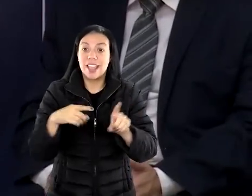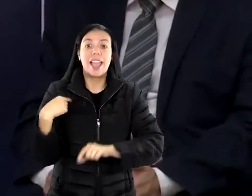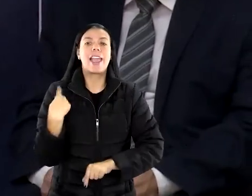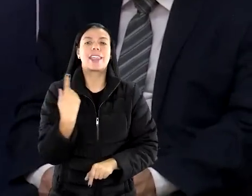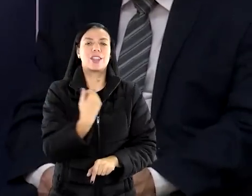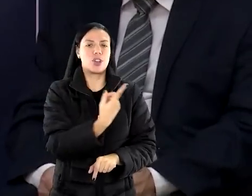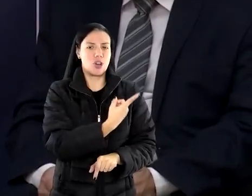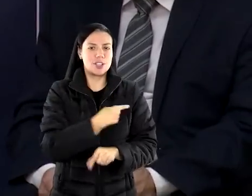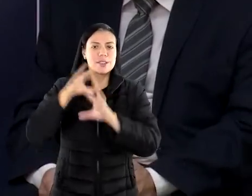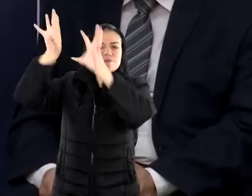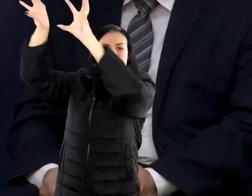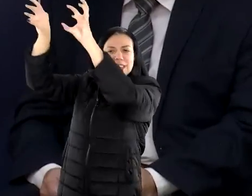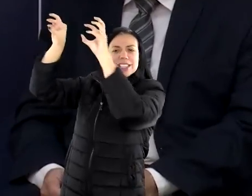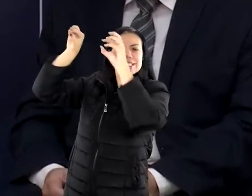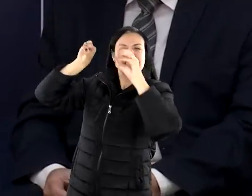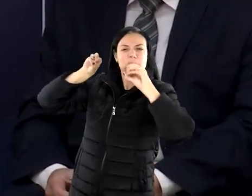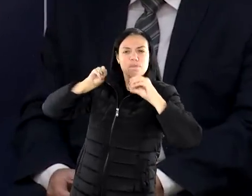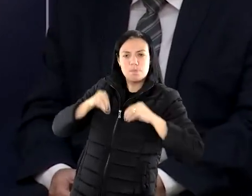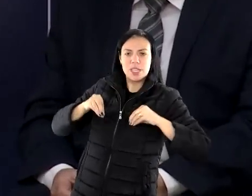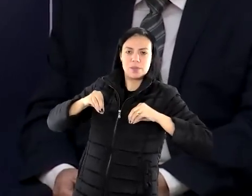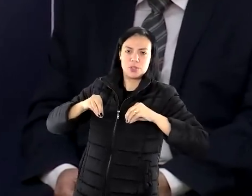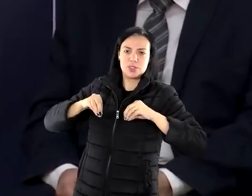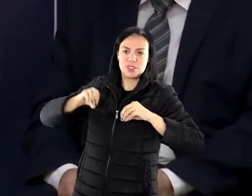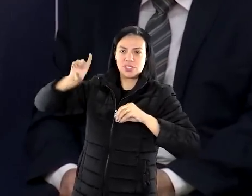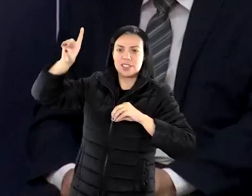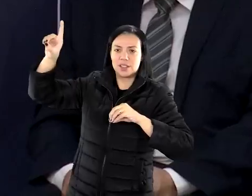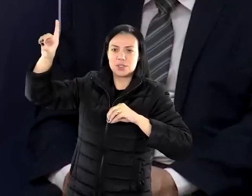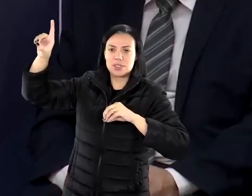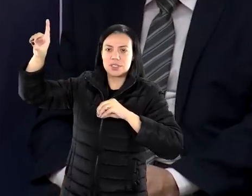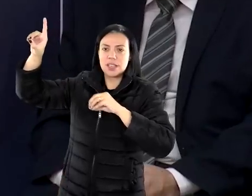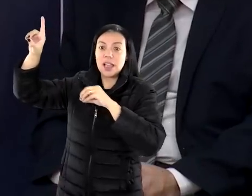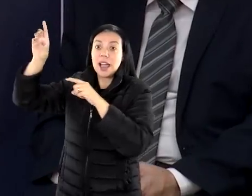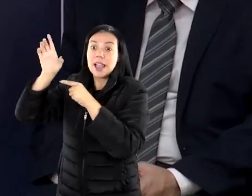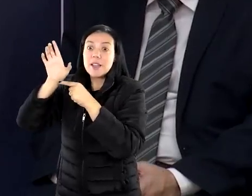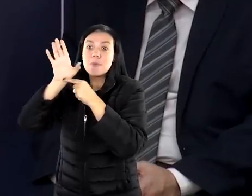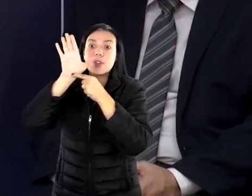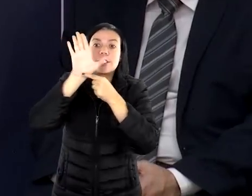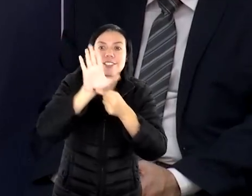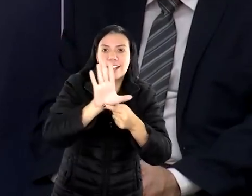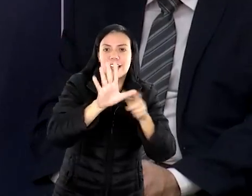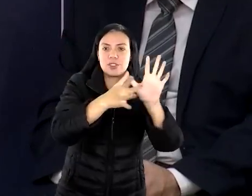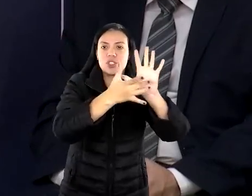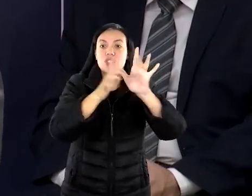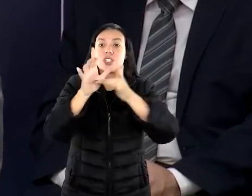recebemos de Deus a revelação de quem é Jesus.